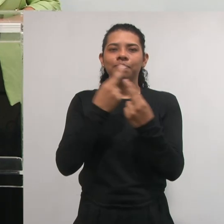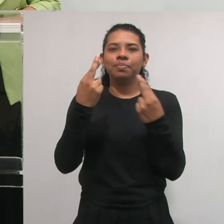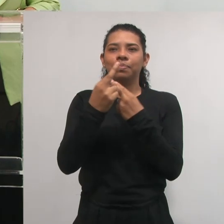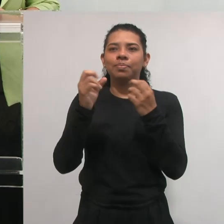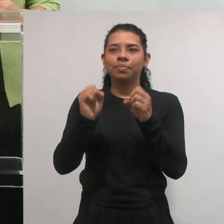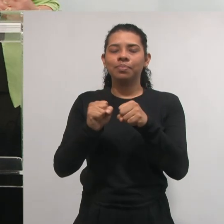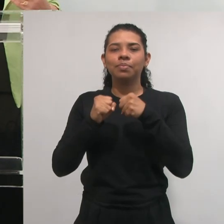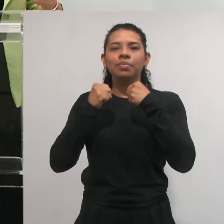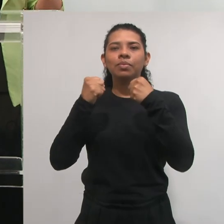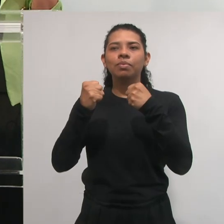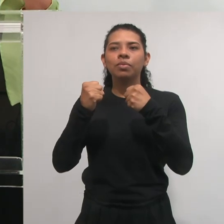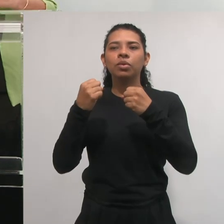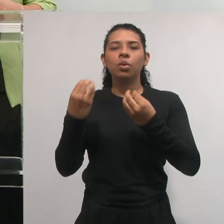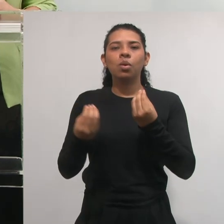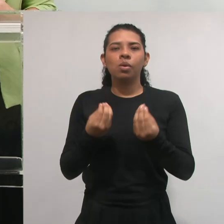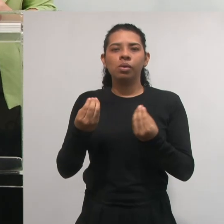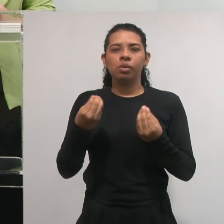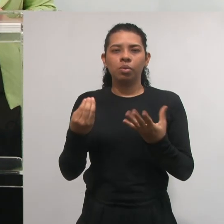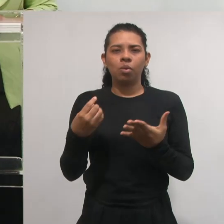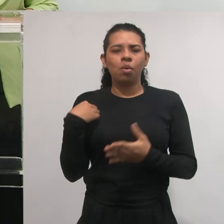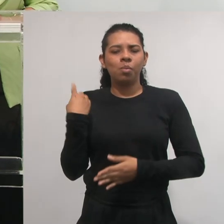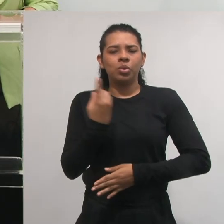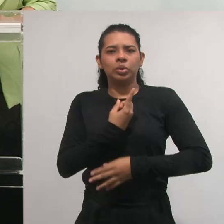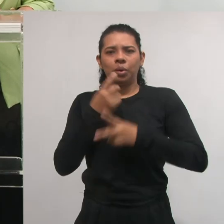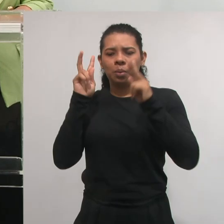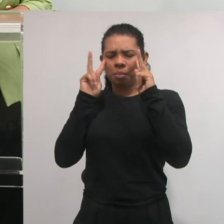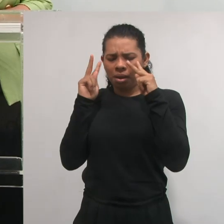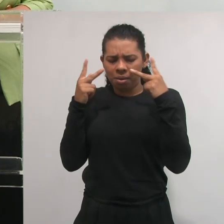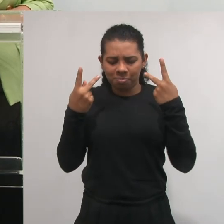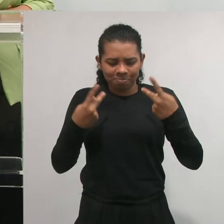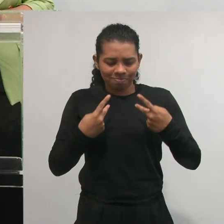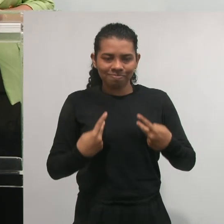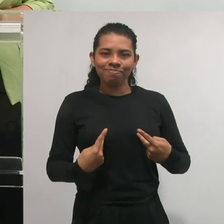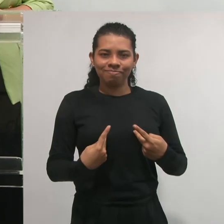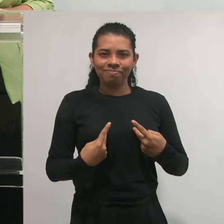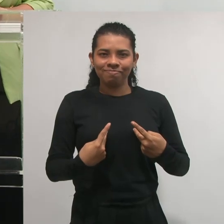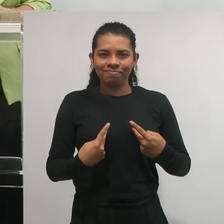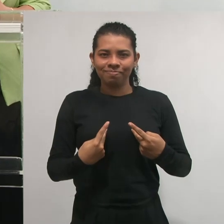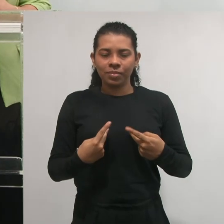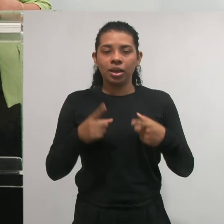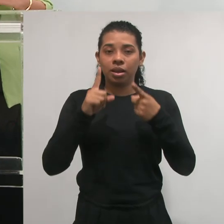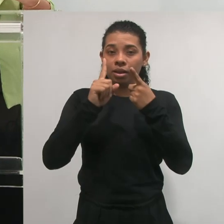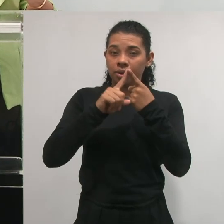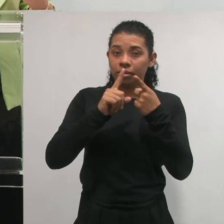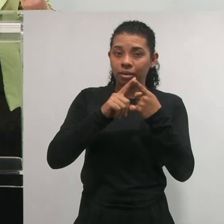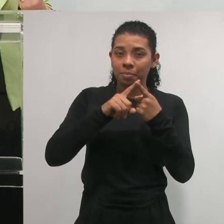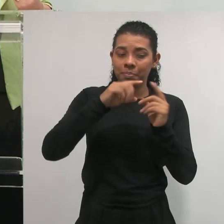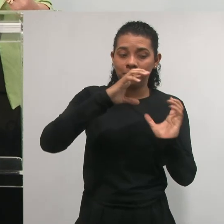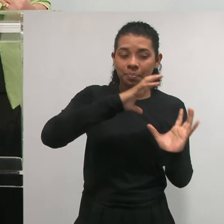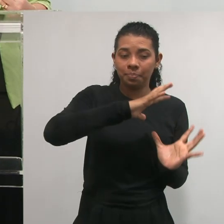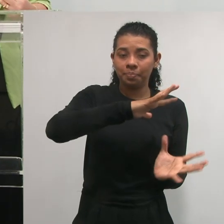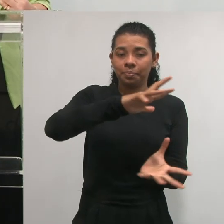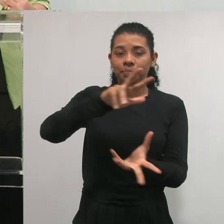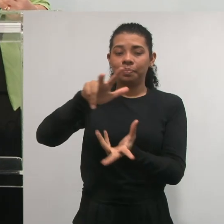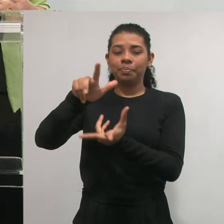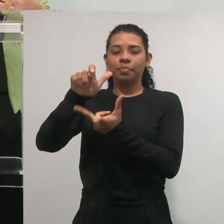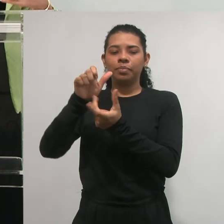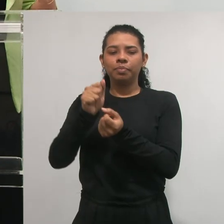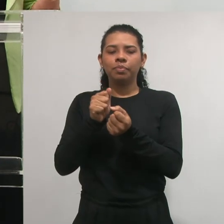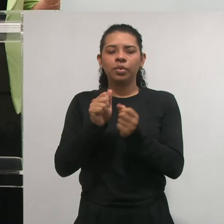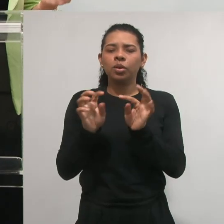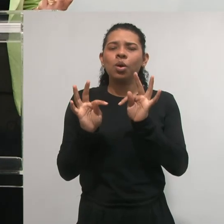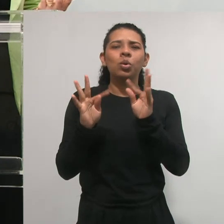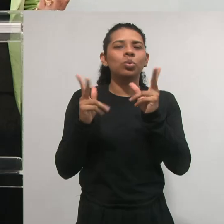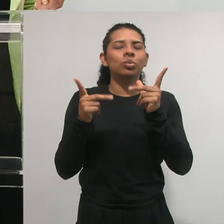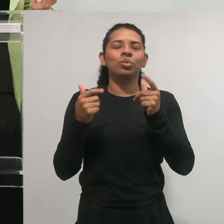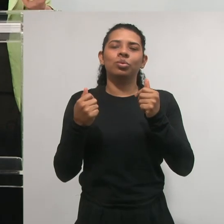poder, como que a gente constitui, como que nós nos vemos, né? A questão do local, a questão do global, a questão